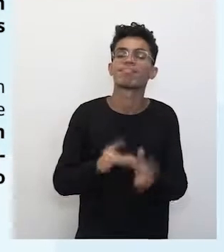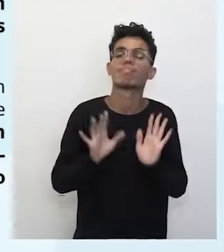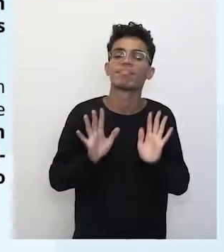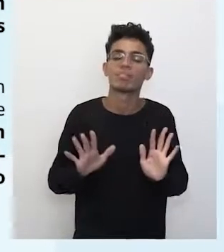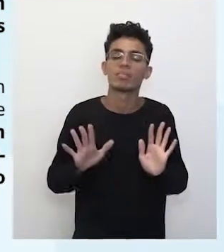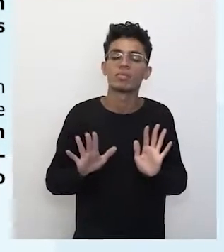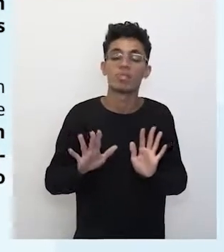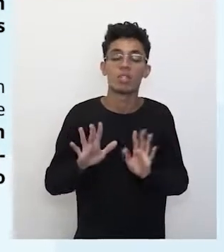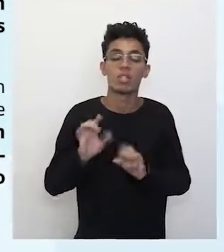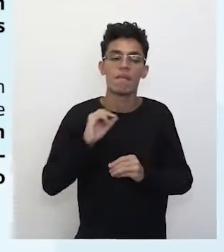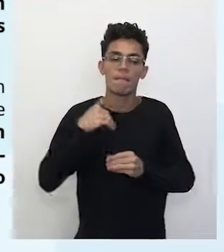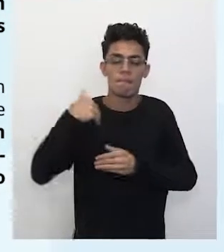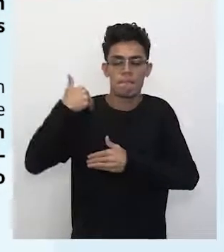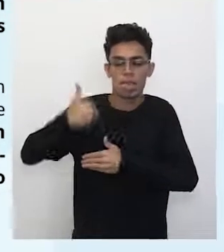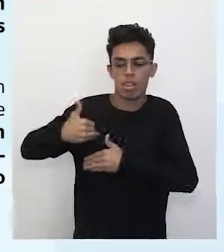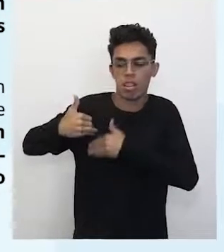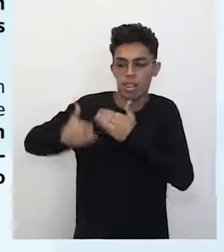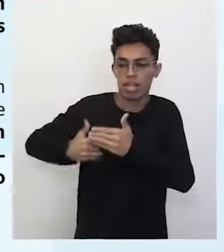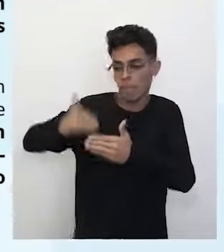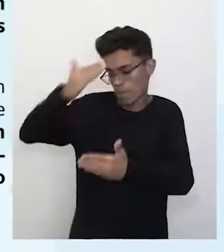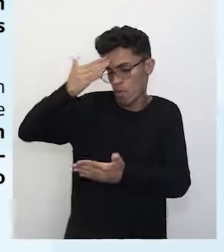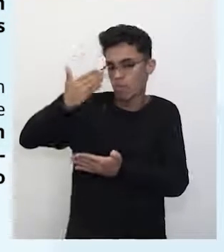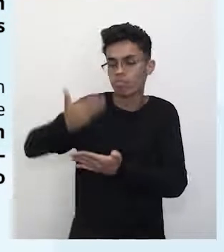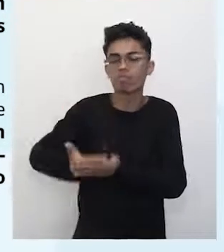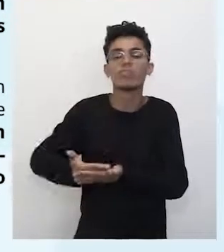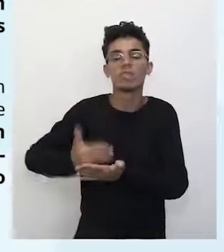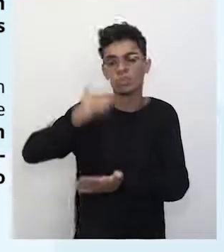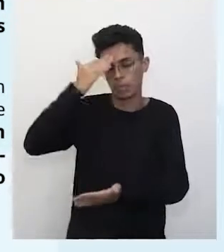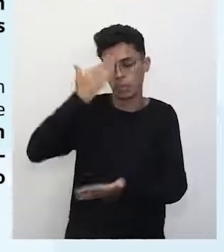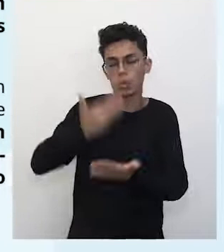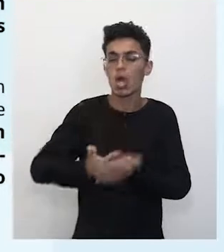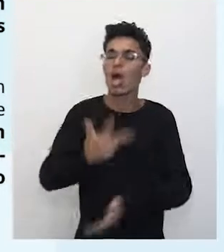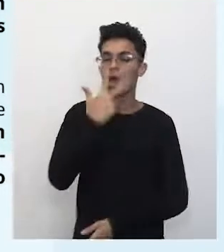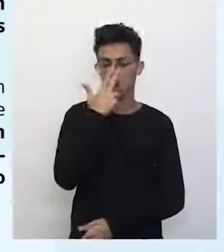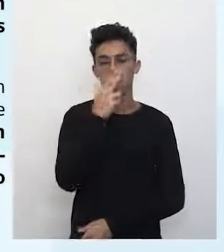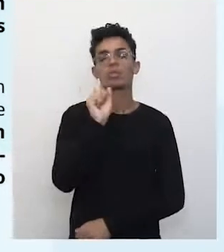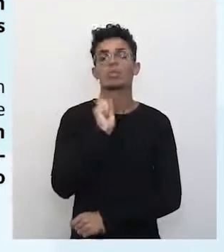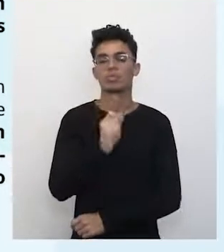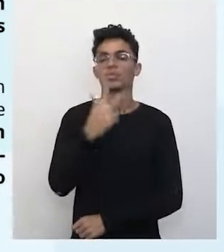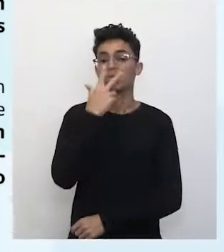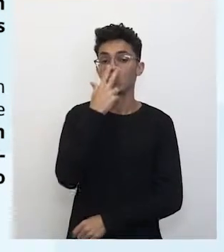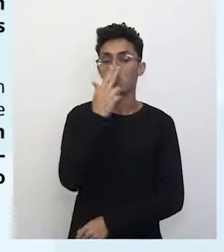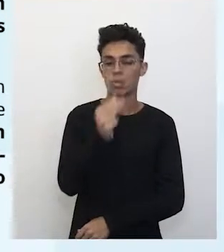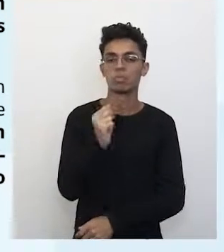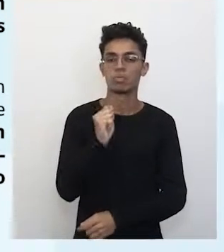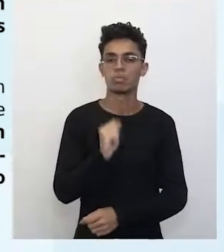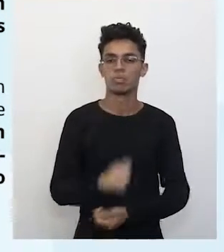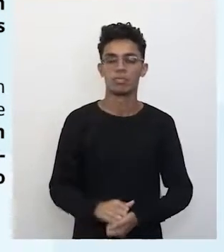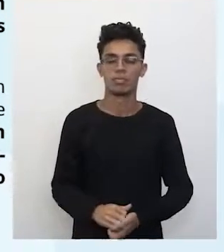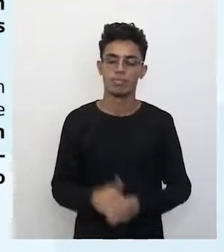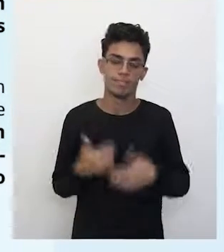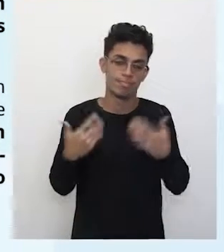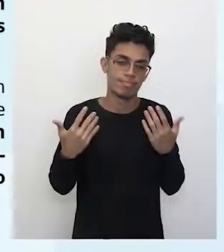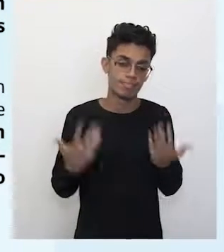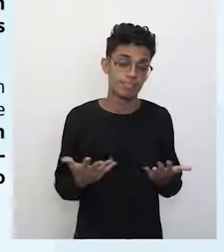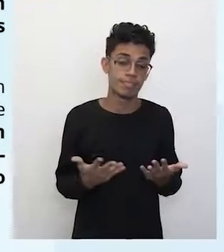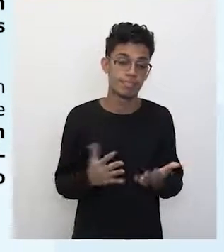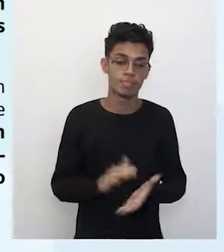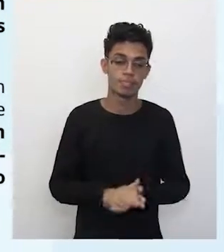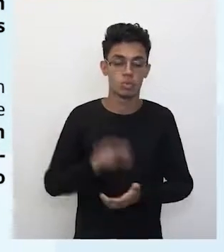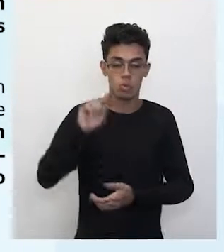passa pelo princípio do acreditar, do crer, do eu acho, do achismo, né? Então, a era